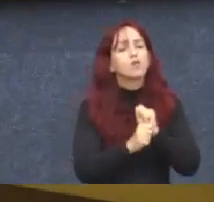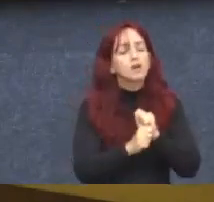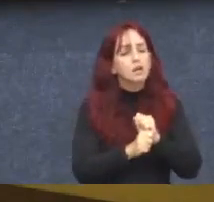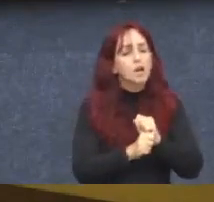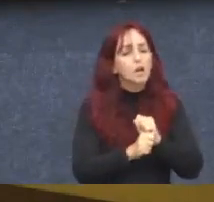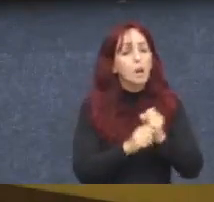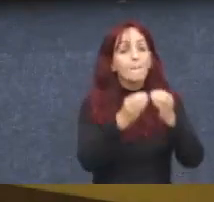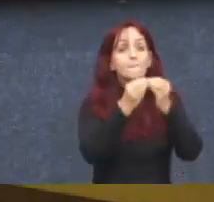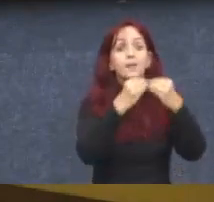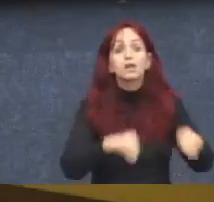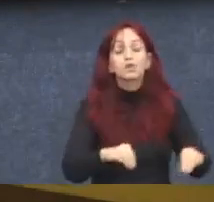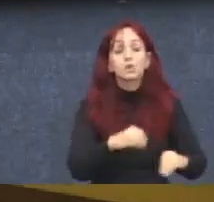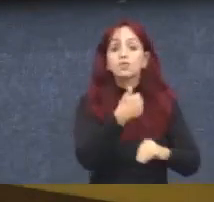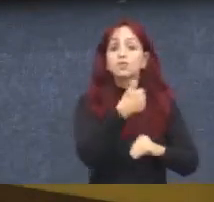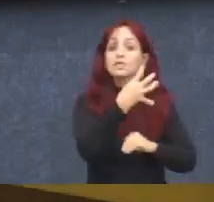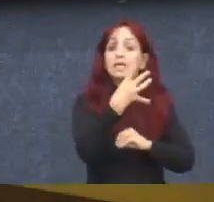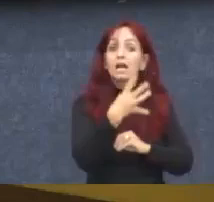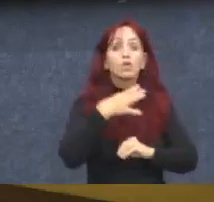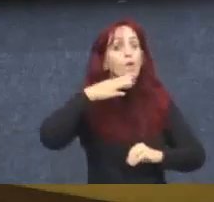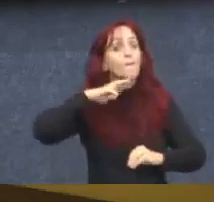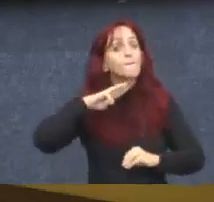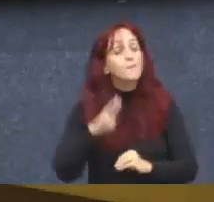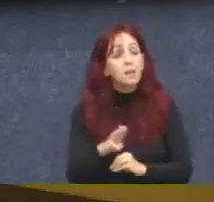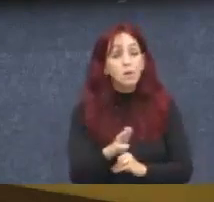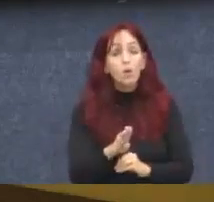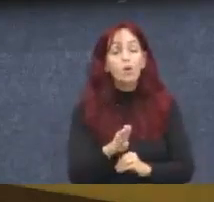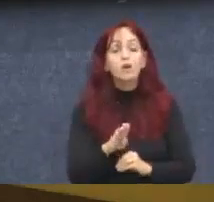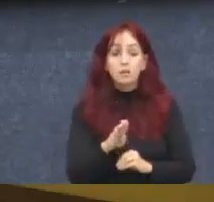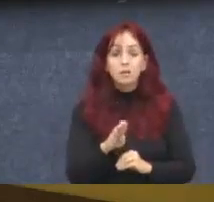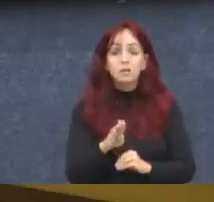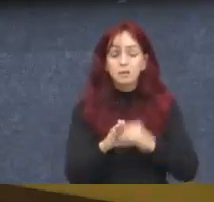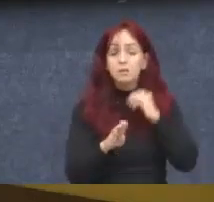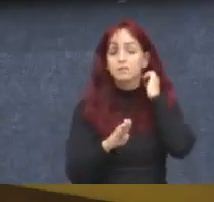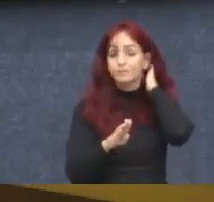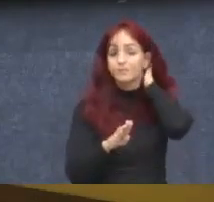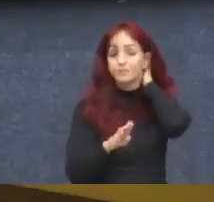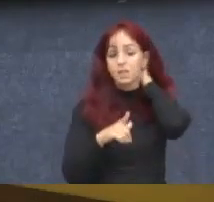nas contas públicas. Foi o pior resultado histórico. E Lula está